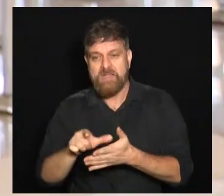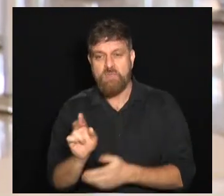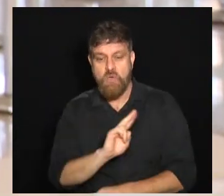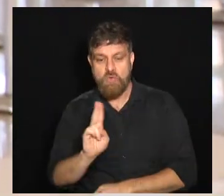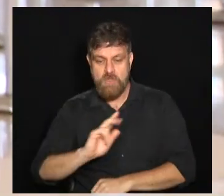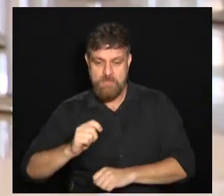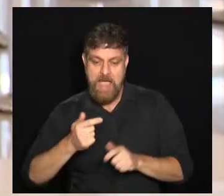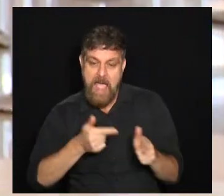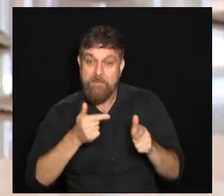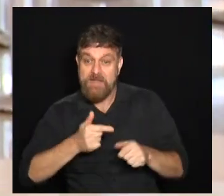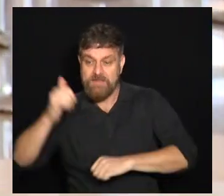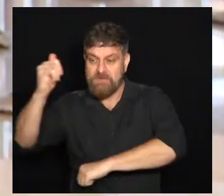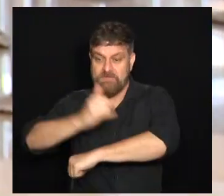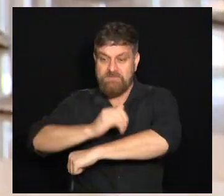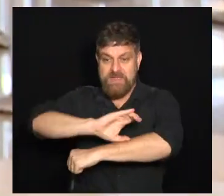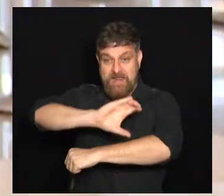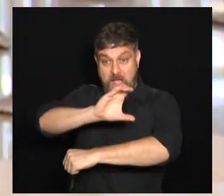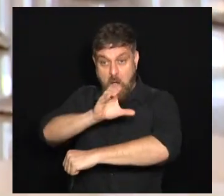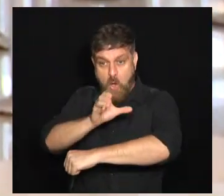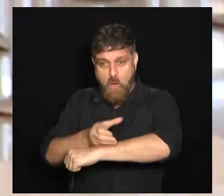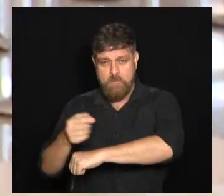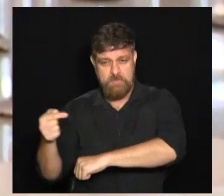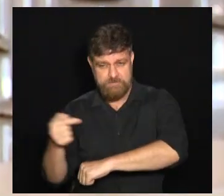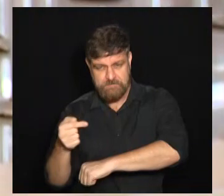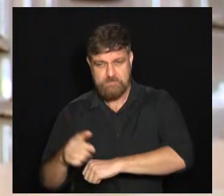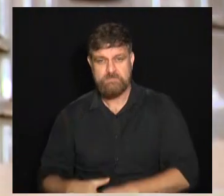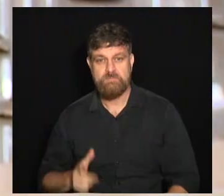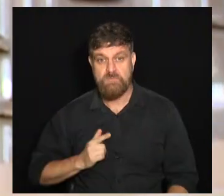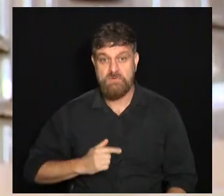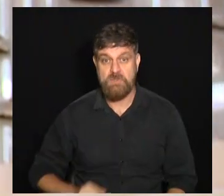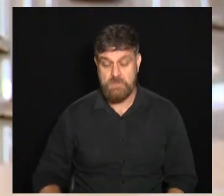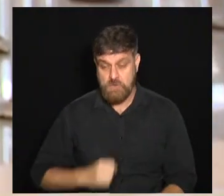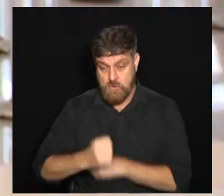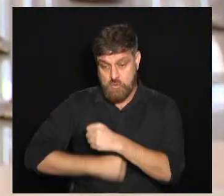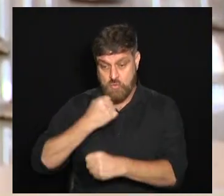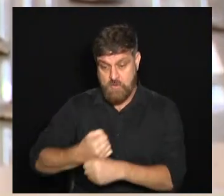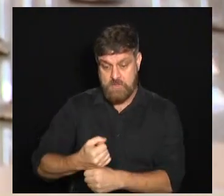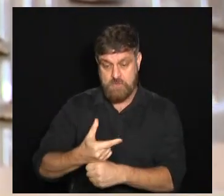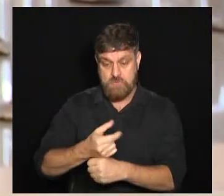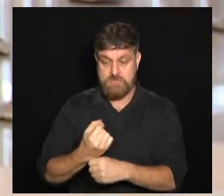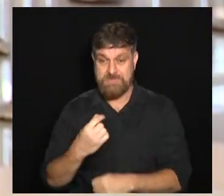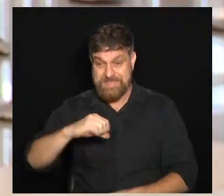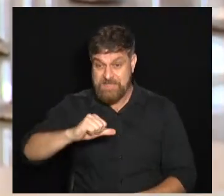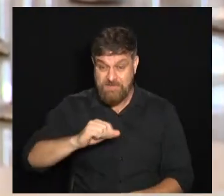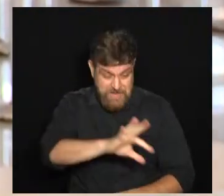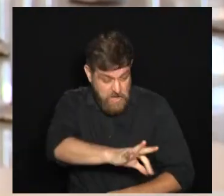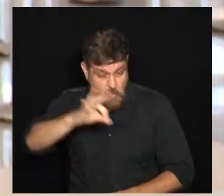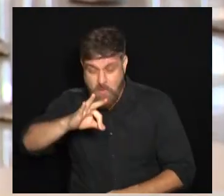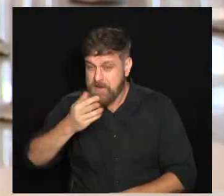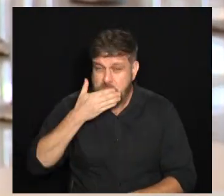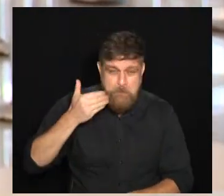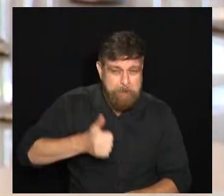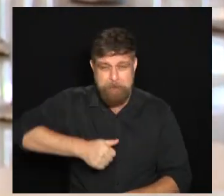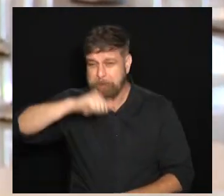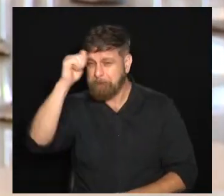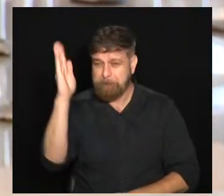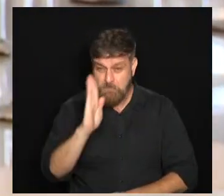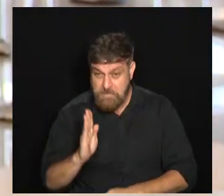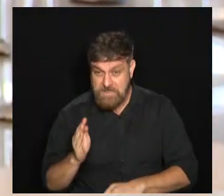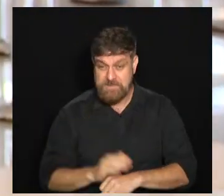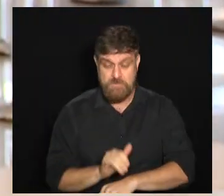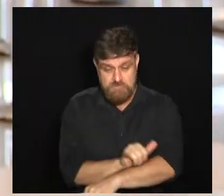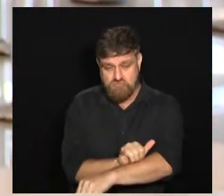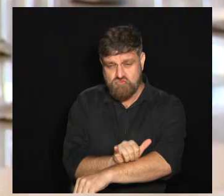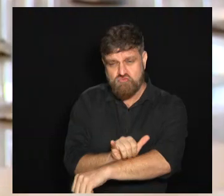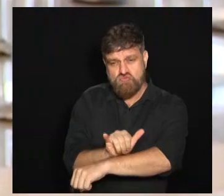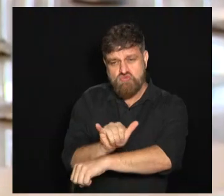de Viracopos. Esse aeroporto que foi eleito em 2019 o melhor aeroporto pelos